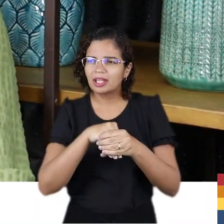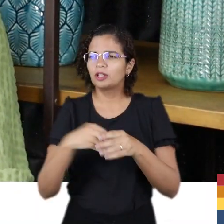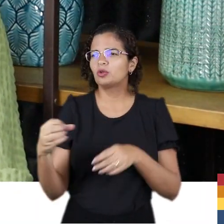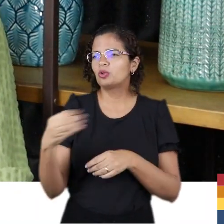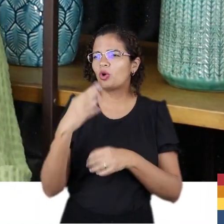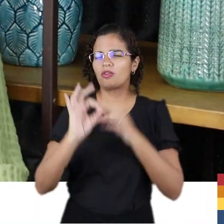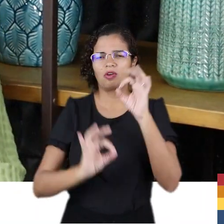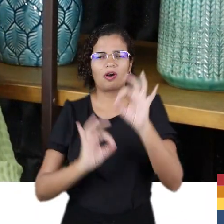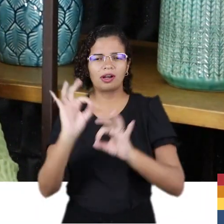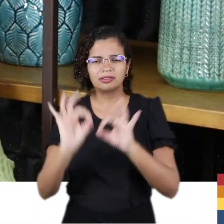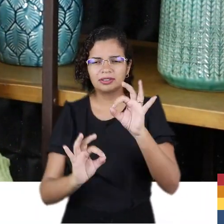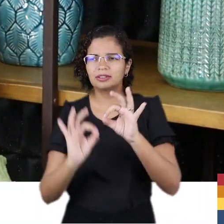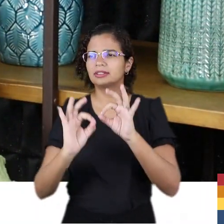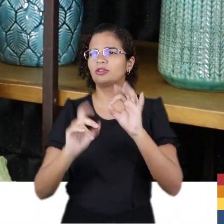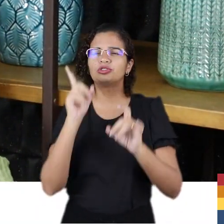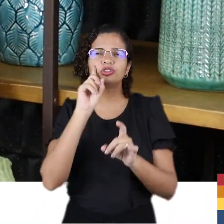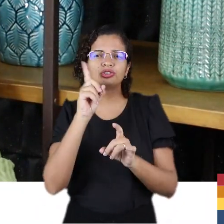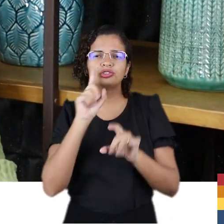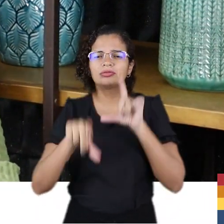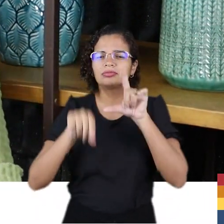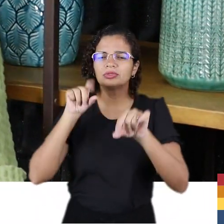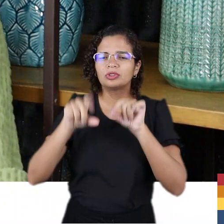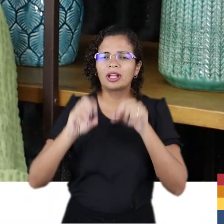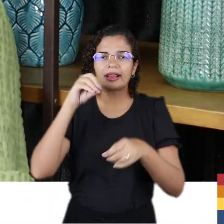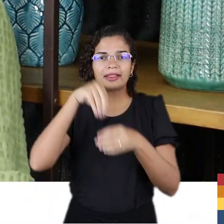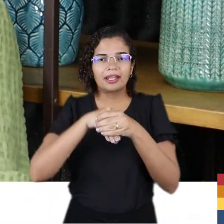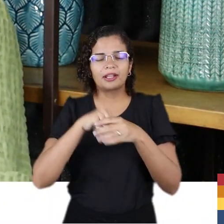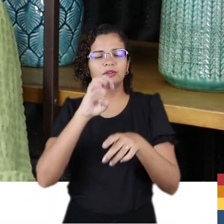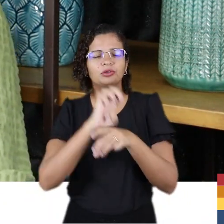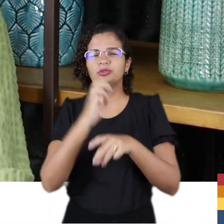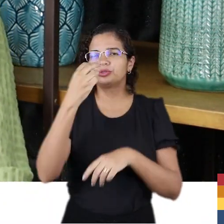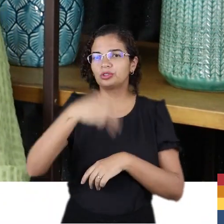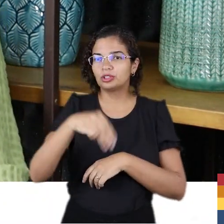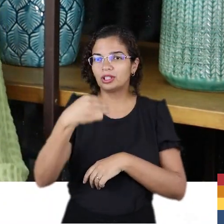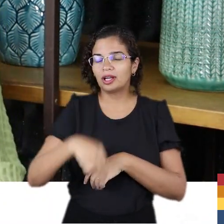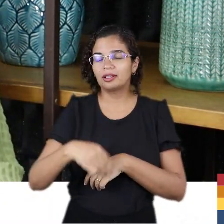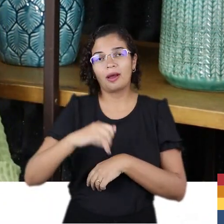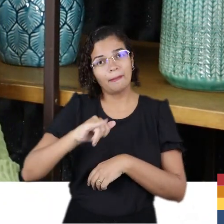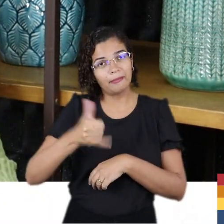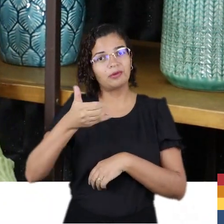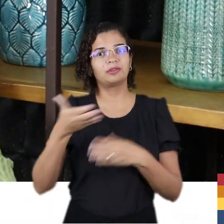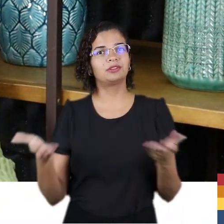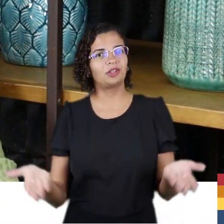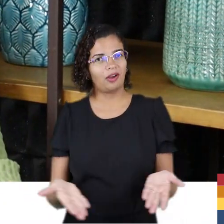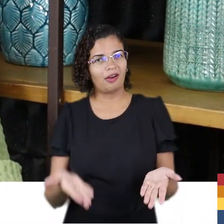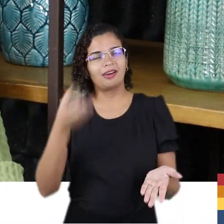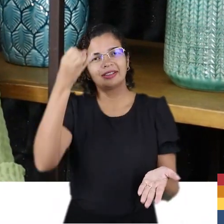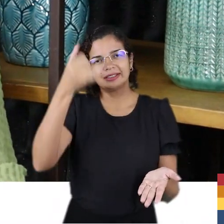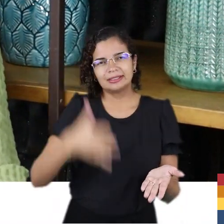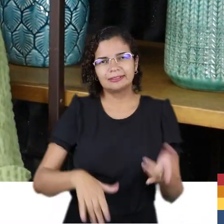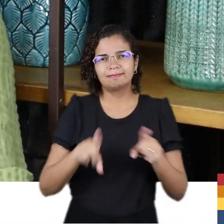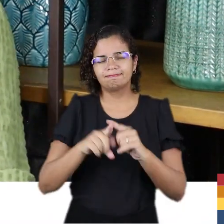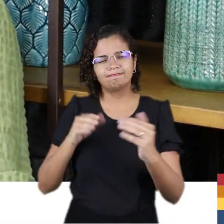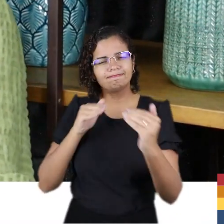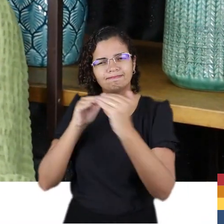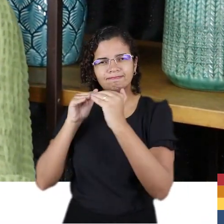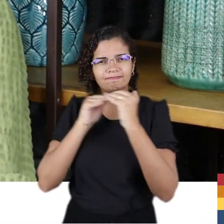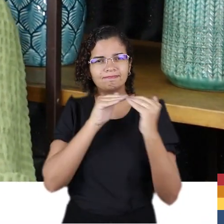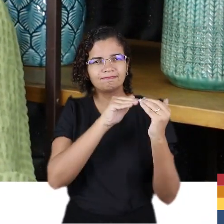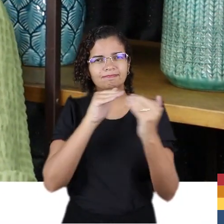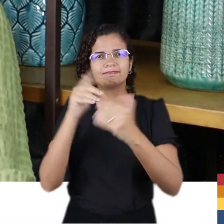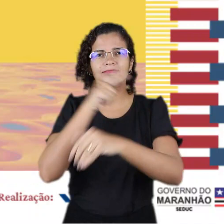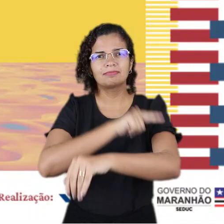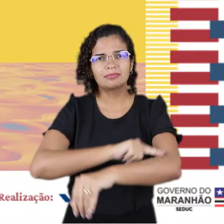se desenhado e se executado em nossa rede, né? É oportunidade, né? De falar mais próximo com os nossos educadores, né? Dar